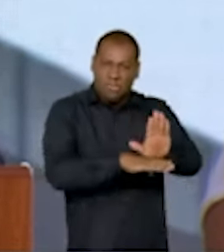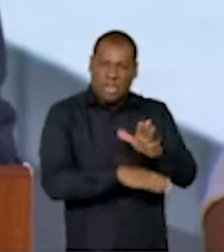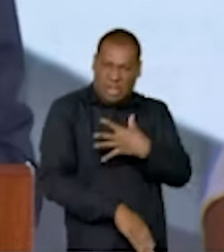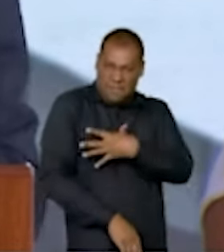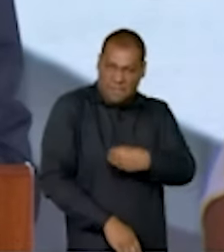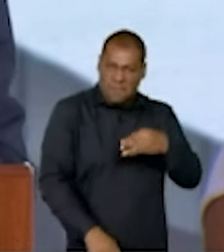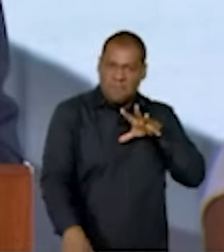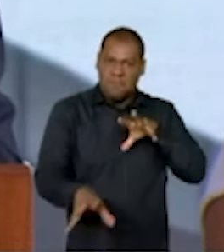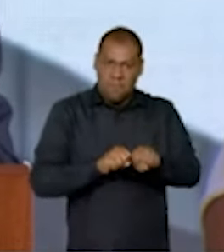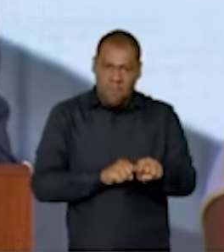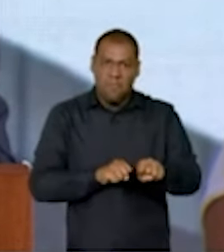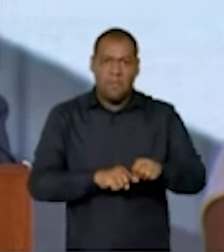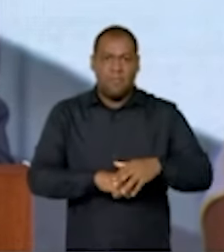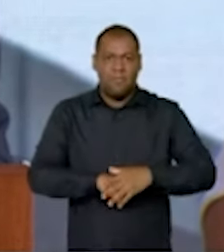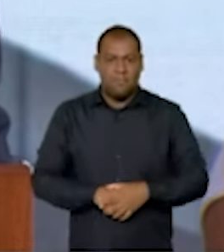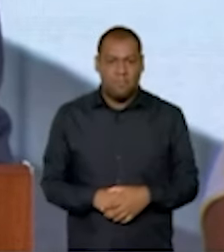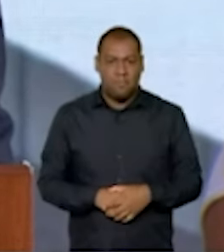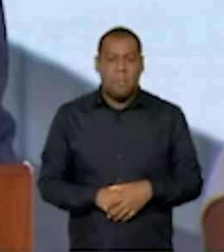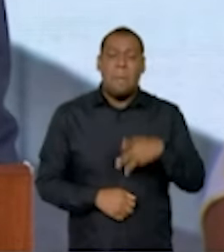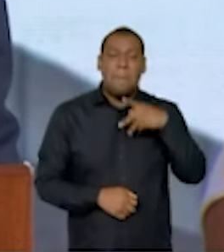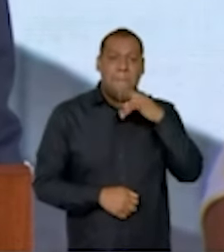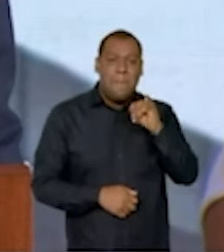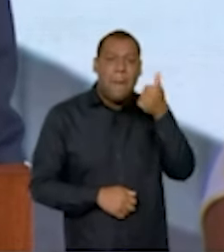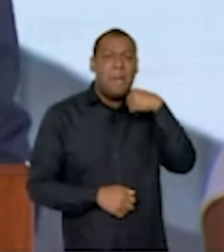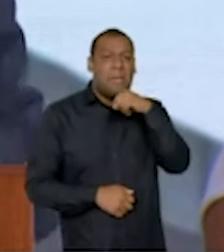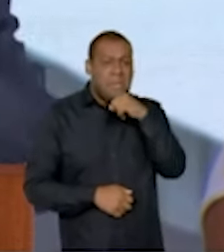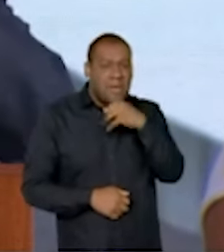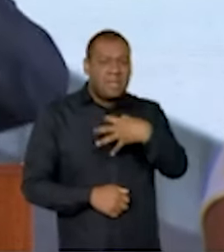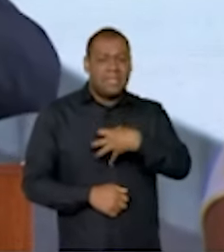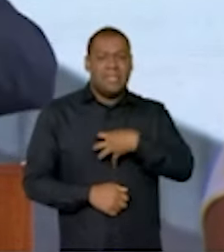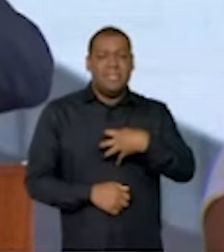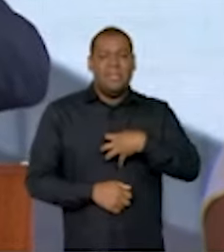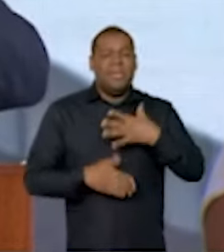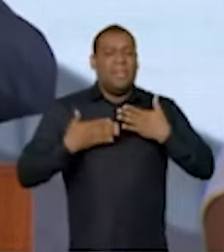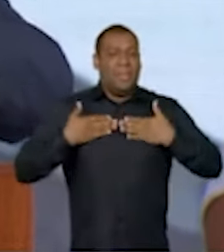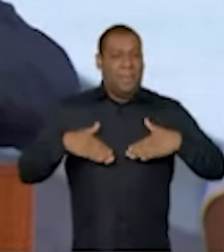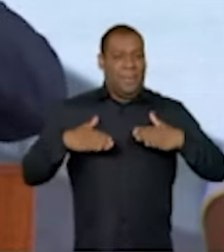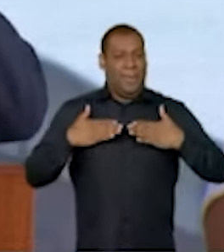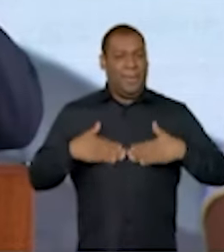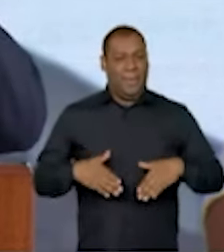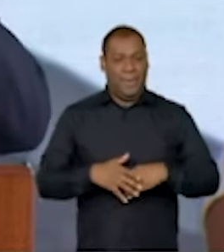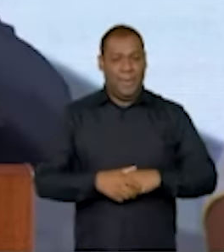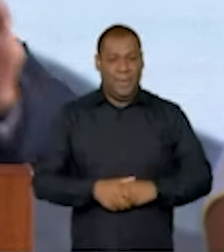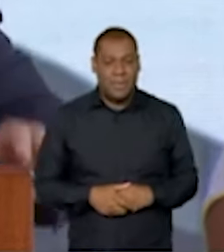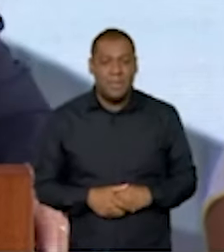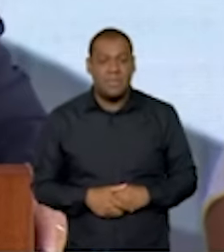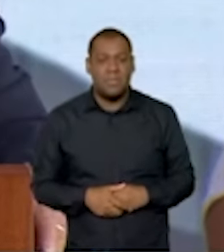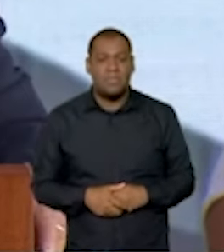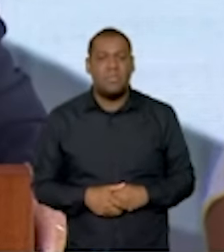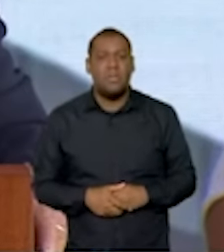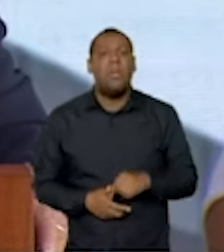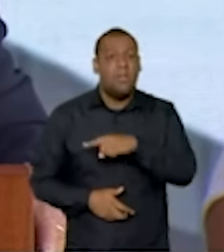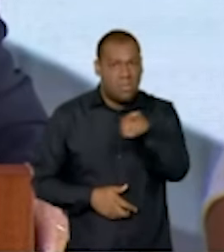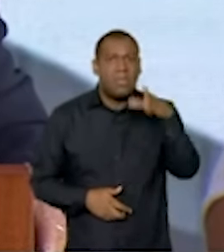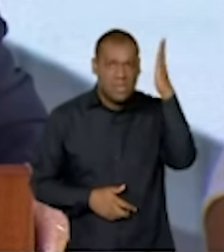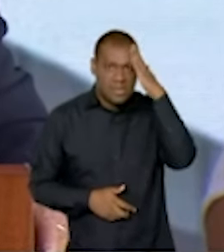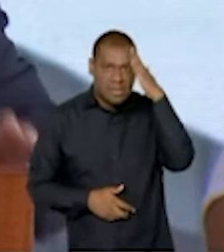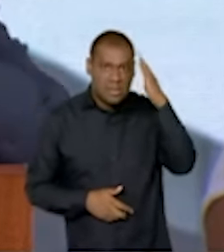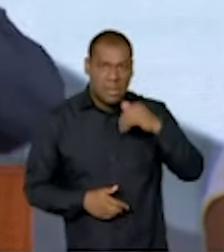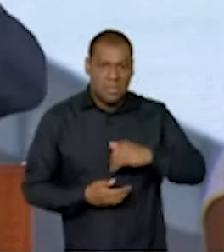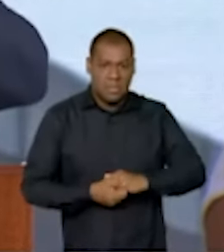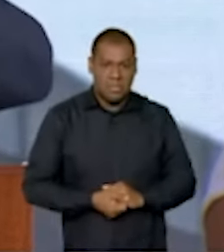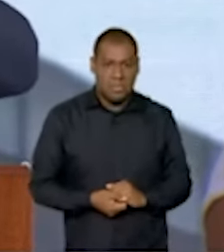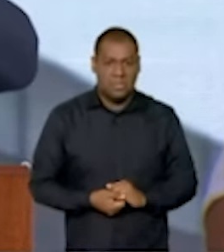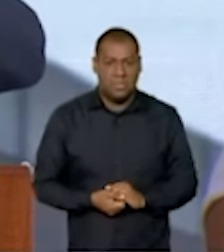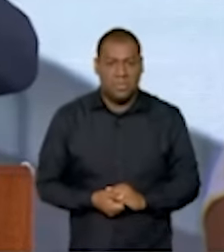dar tranquilidade aos pais dentro de casa, porque vocês podem ter certeza de uma coisa.